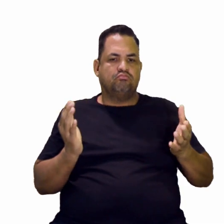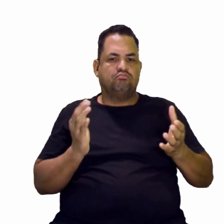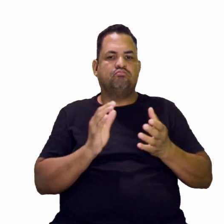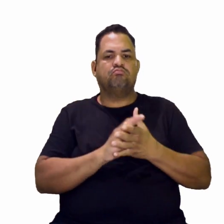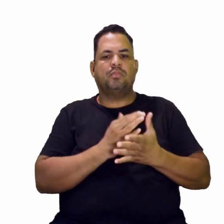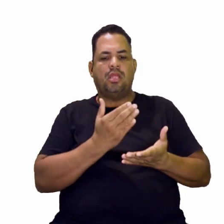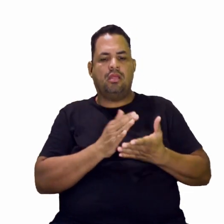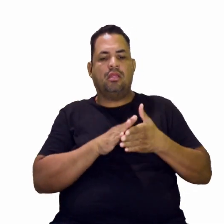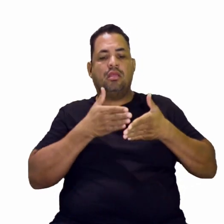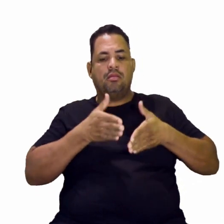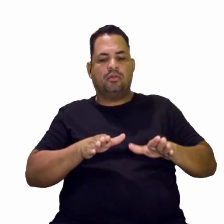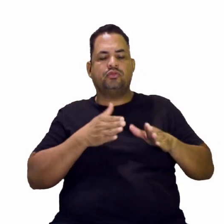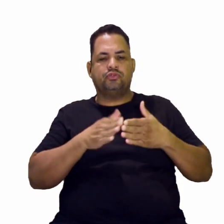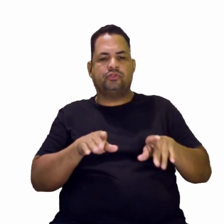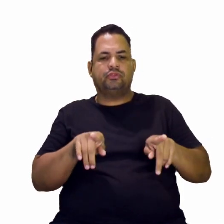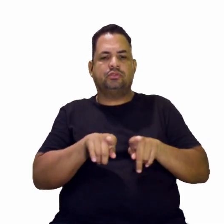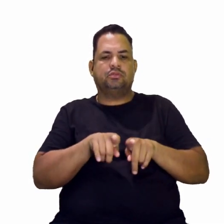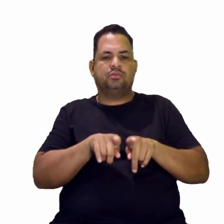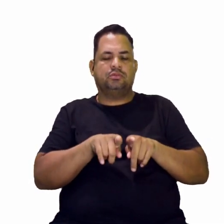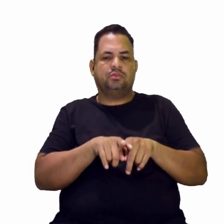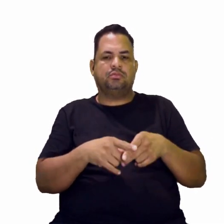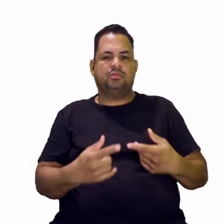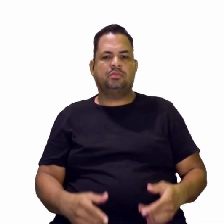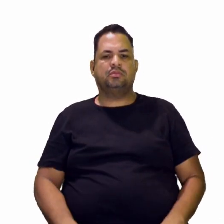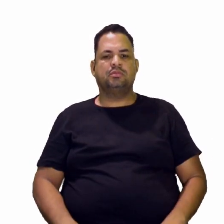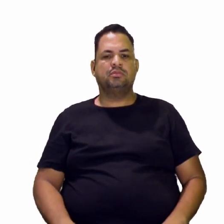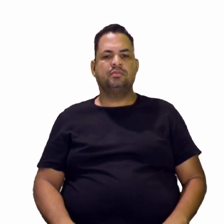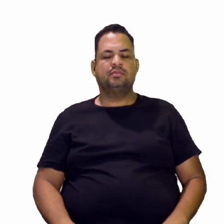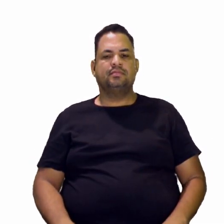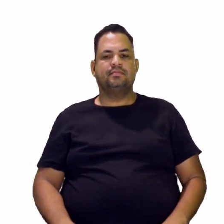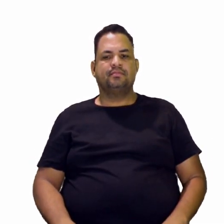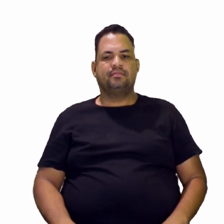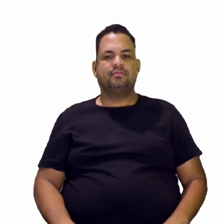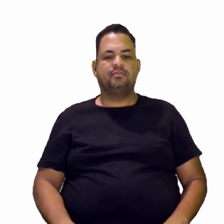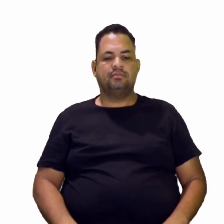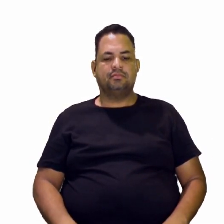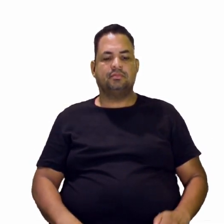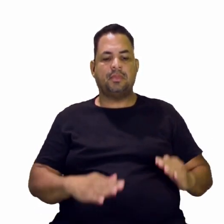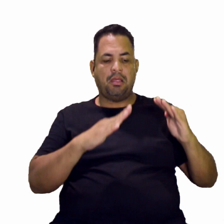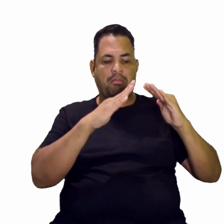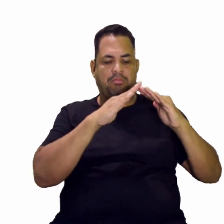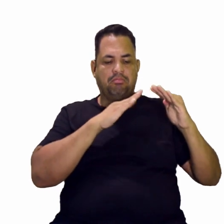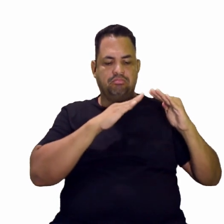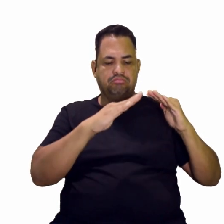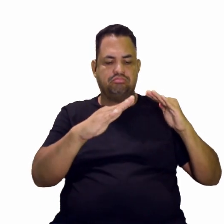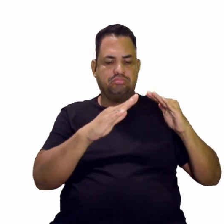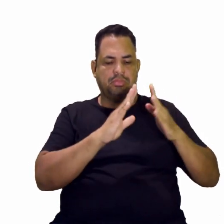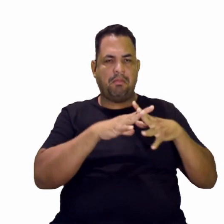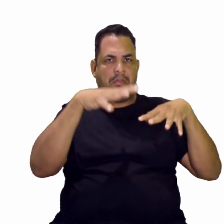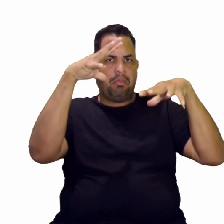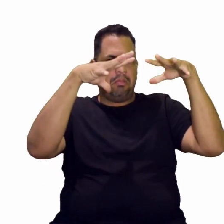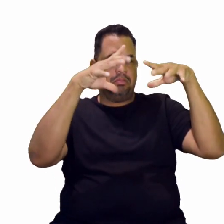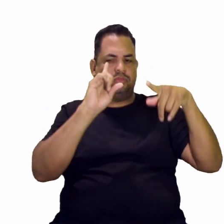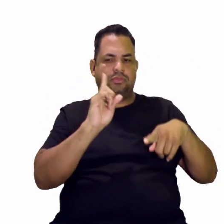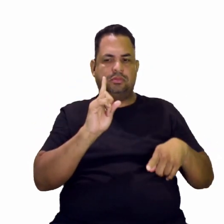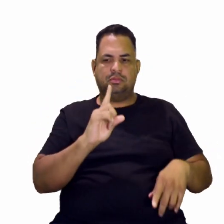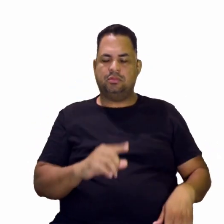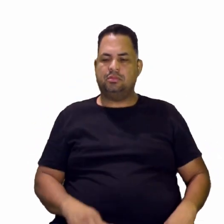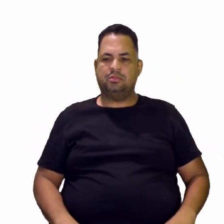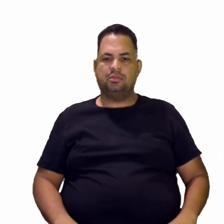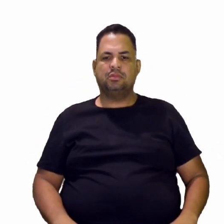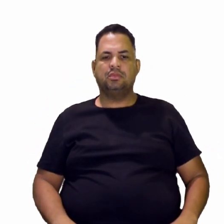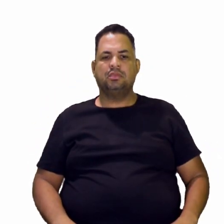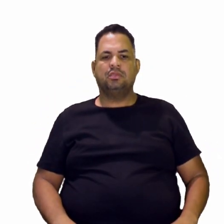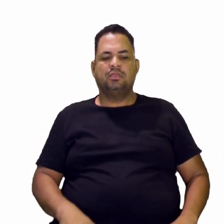para a reprodução. Então, não é só um telhado para passar a chuva, não, pessoal. Tá?